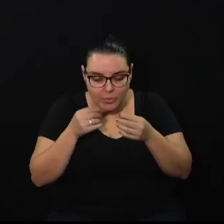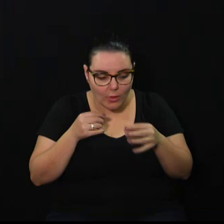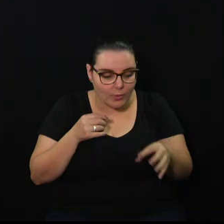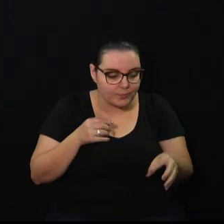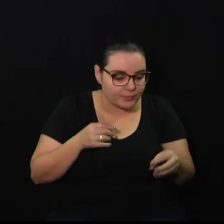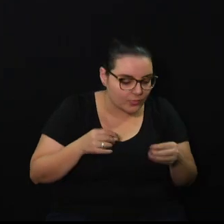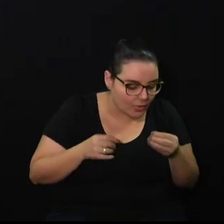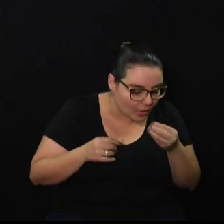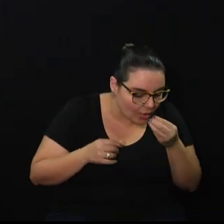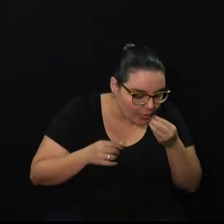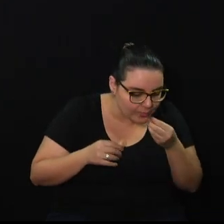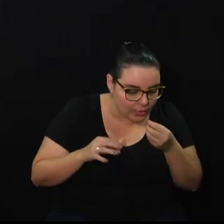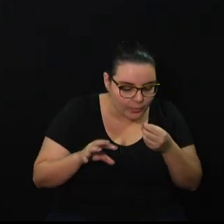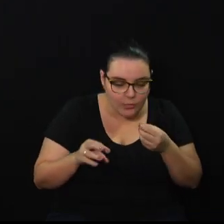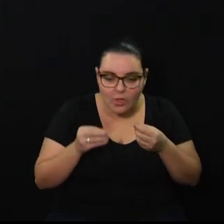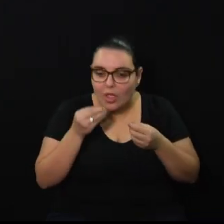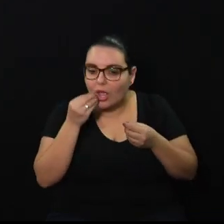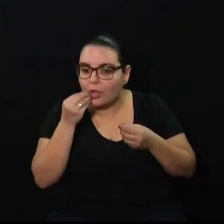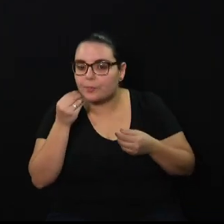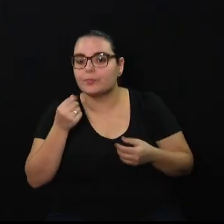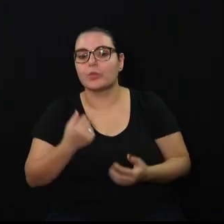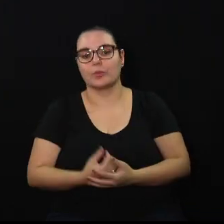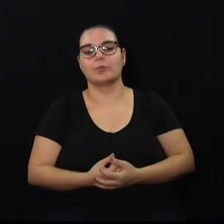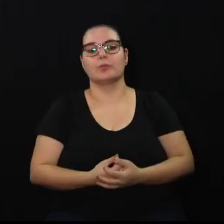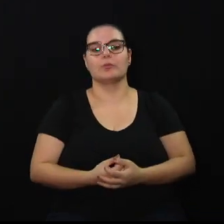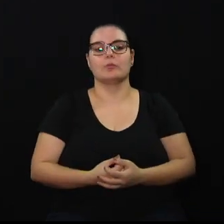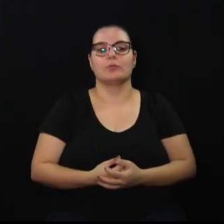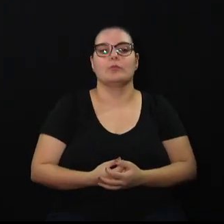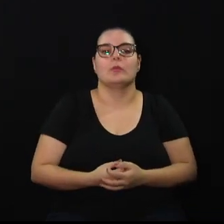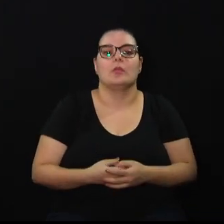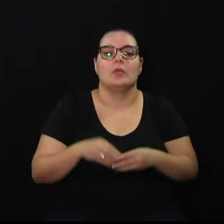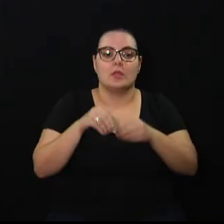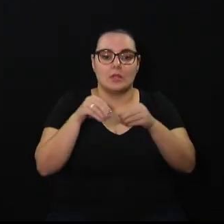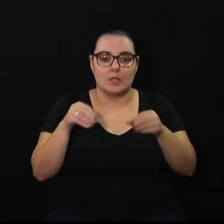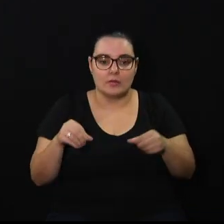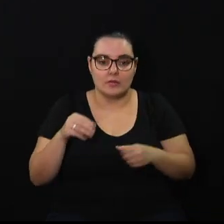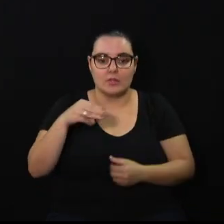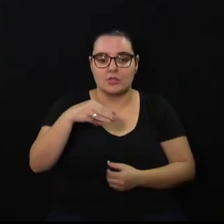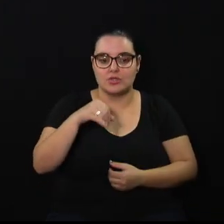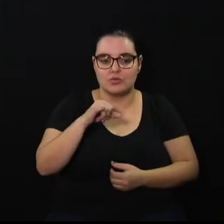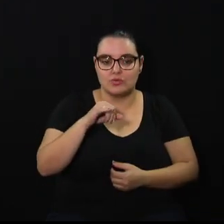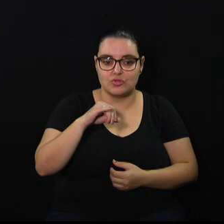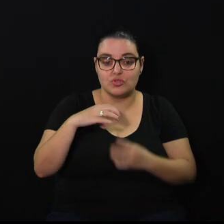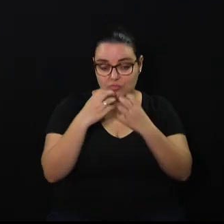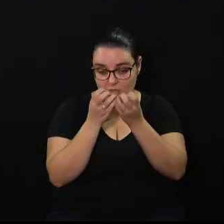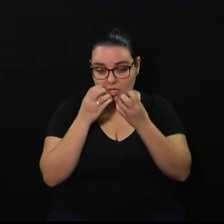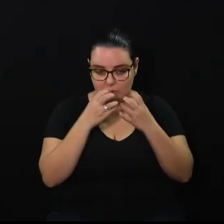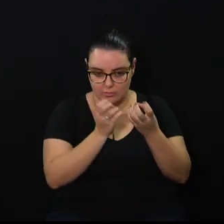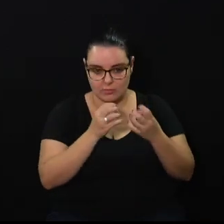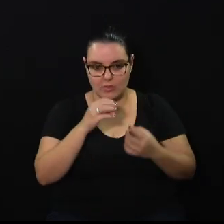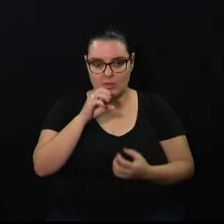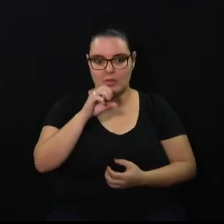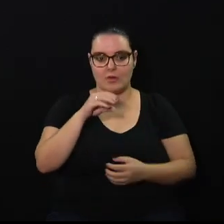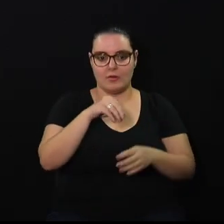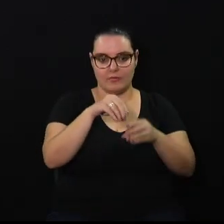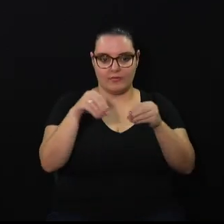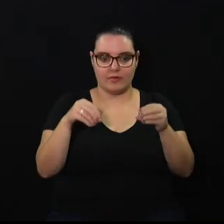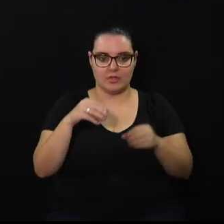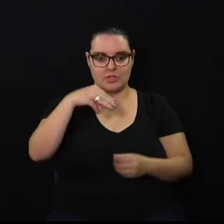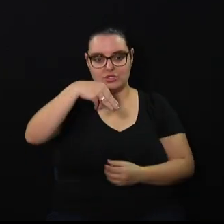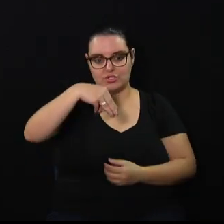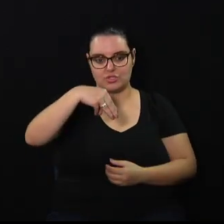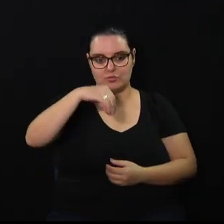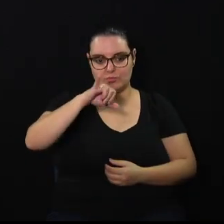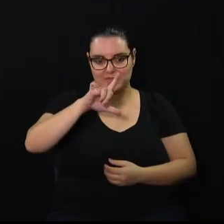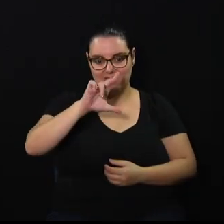tudo eo pra boca aí tem a farinha de milho e e e aí o cabo estendendo